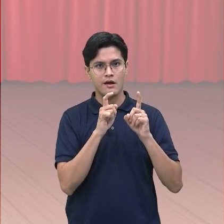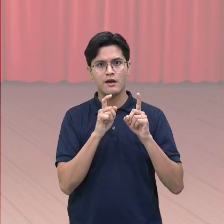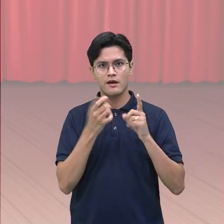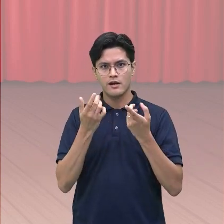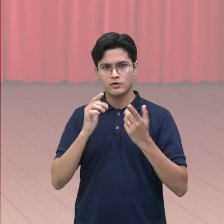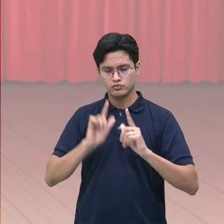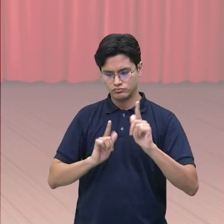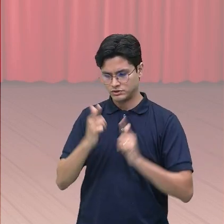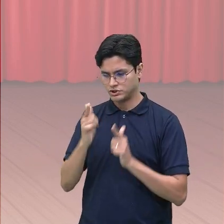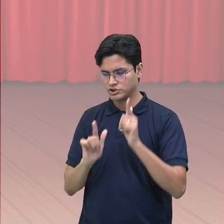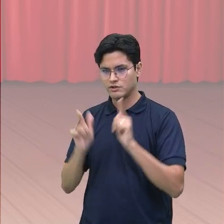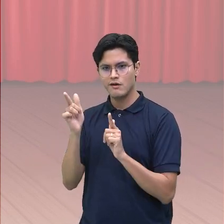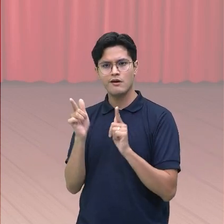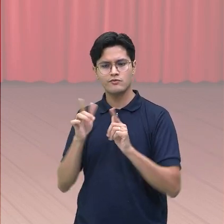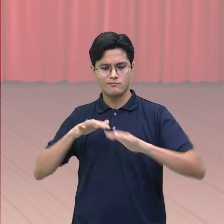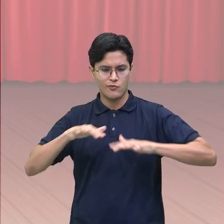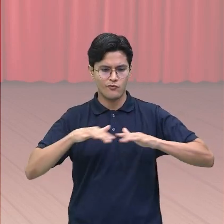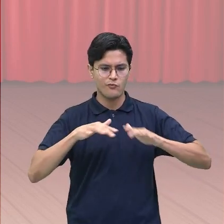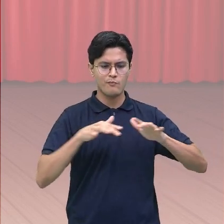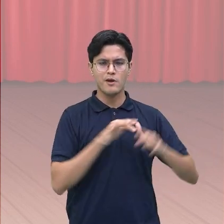história.